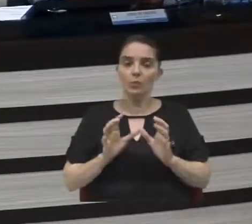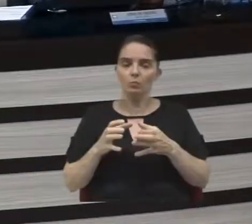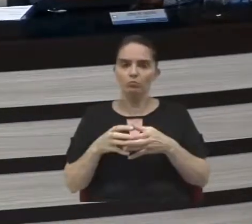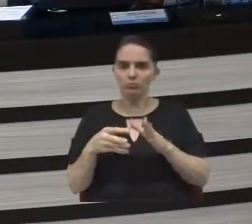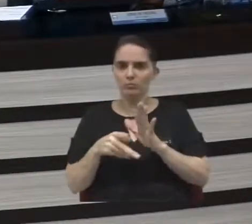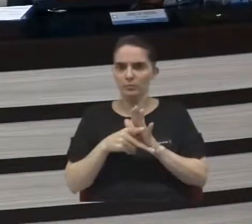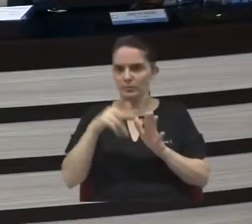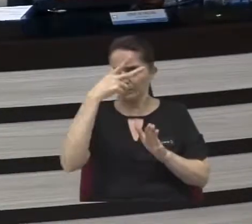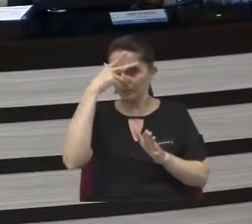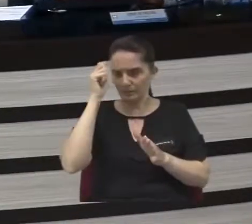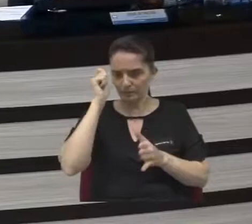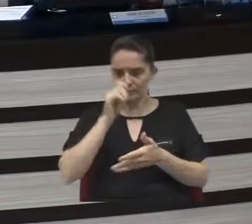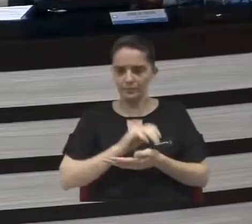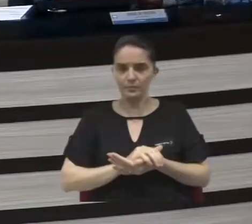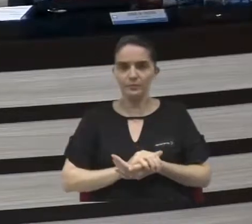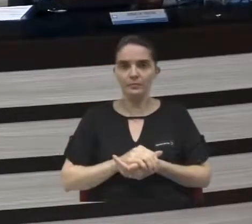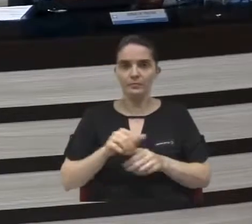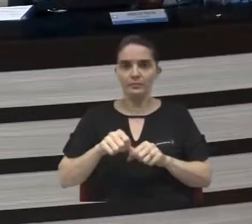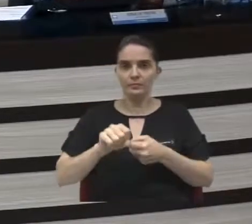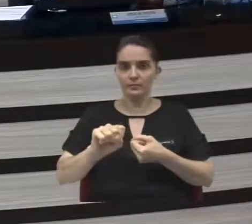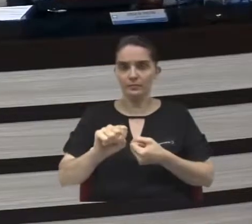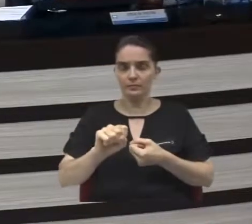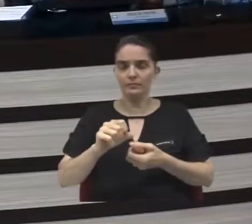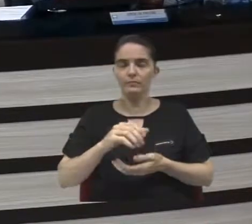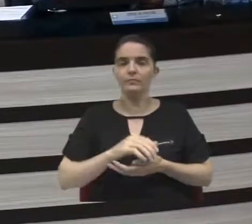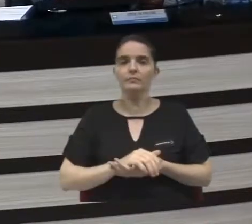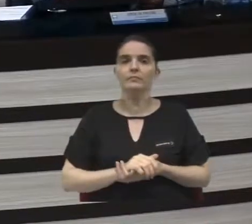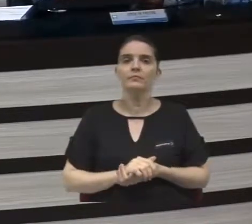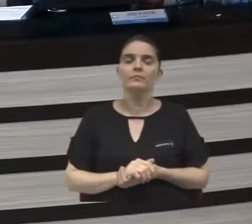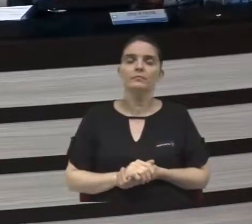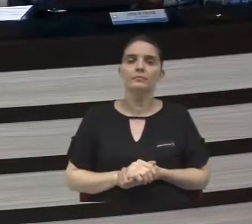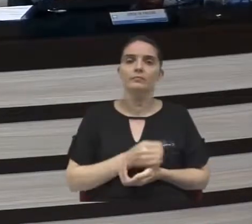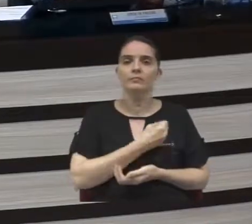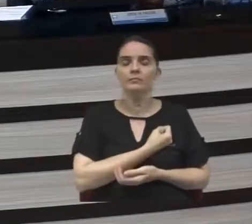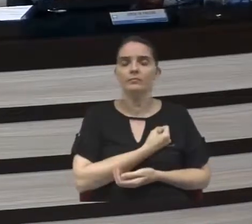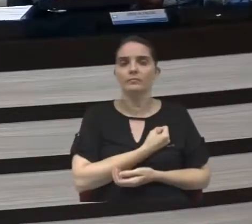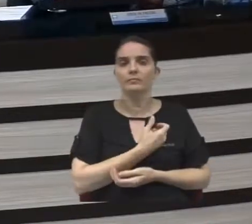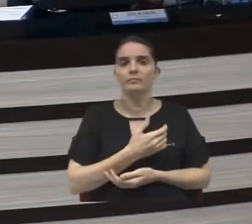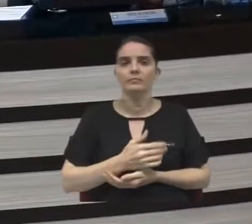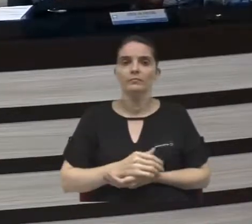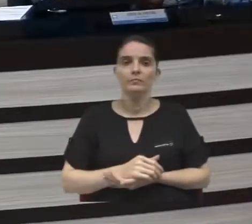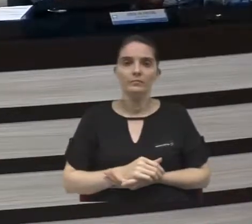Poder Executivo Municipal. Protocolo da Prefeitura Municipal de Limeira,